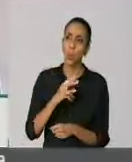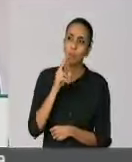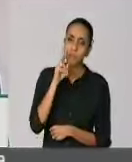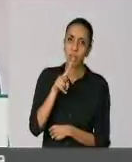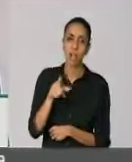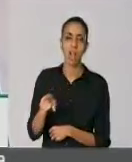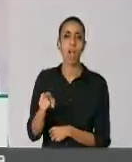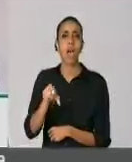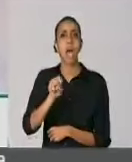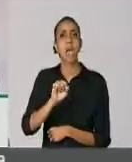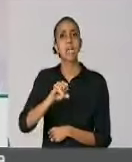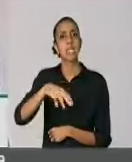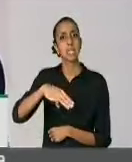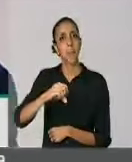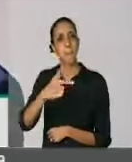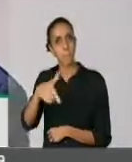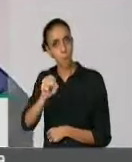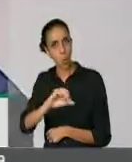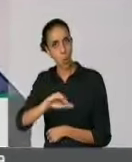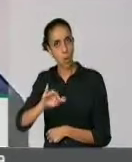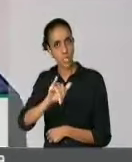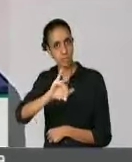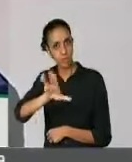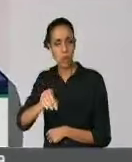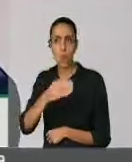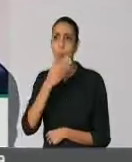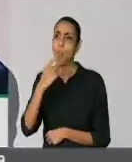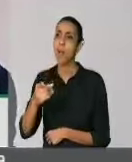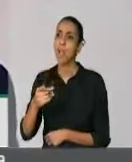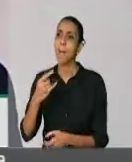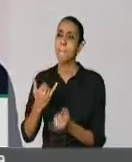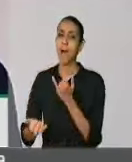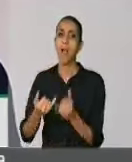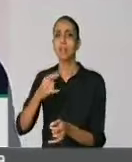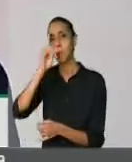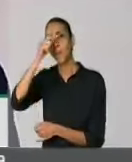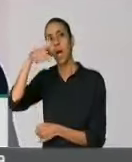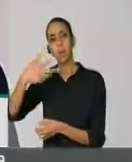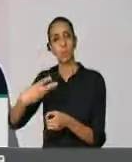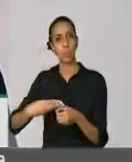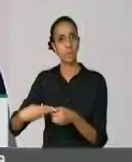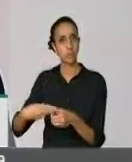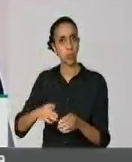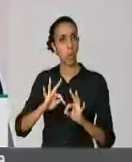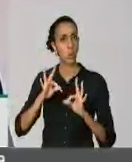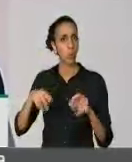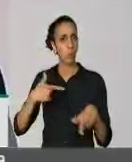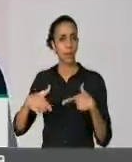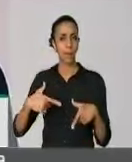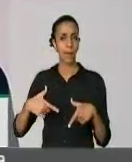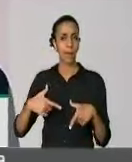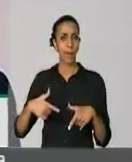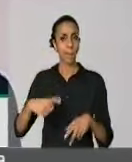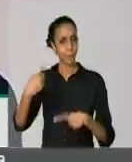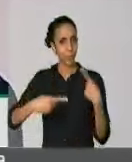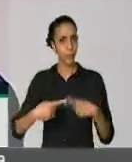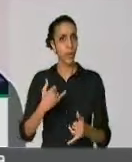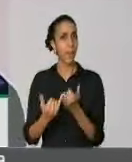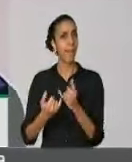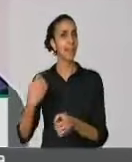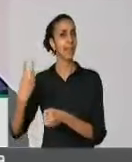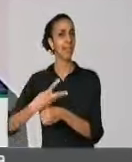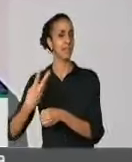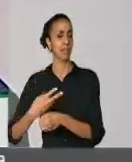como a pessoa que comanda o município que terceiriza as atividades políticas no município de Simão e